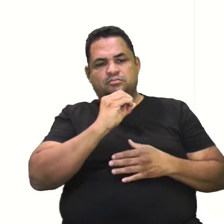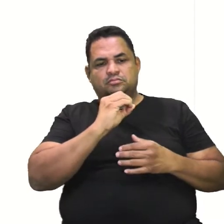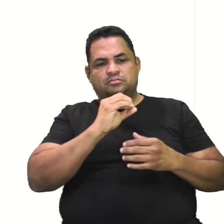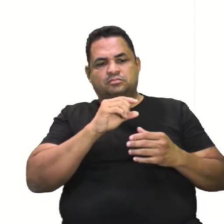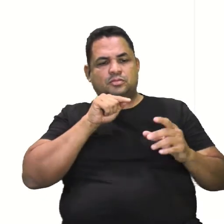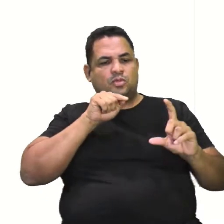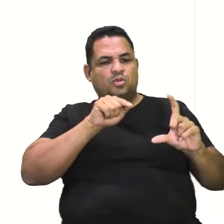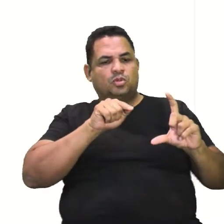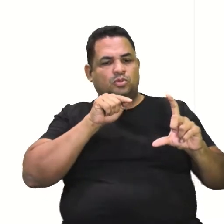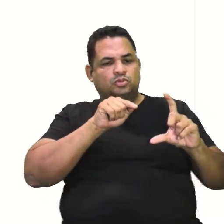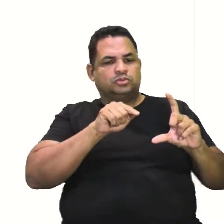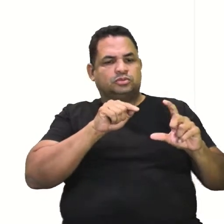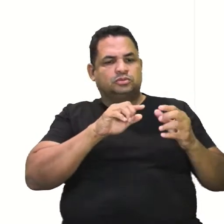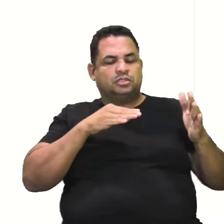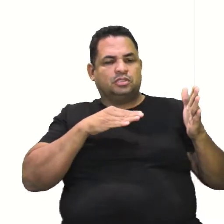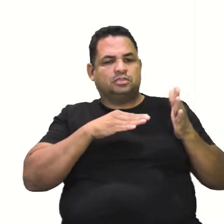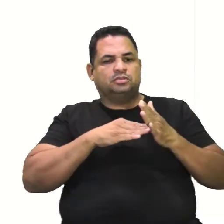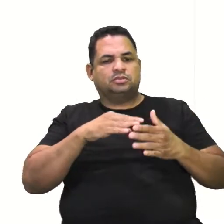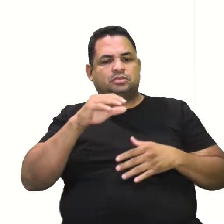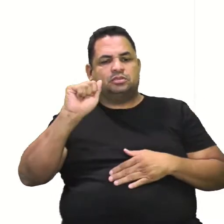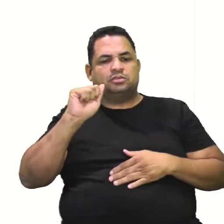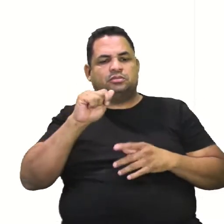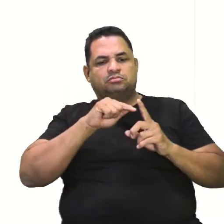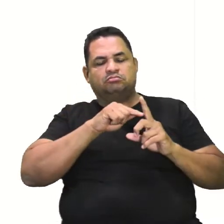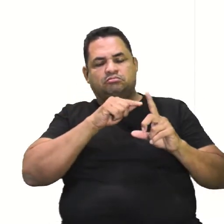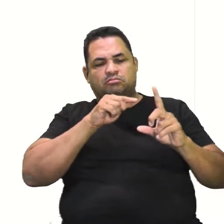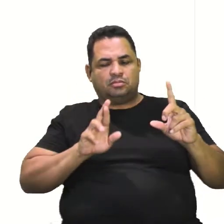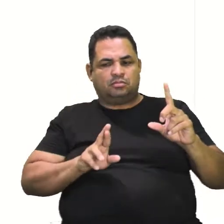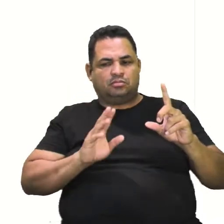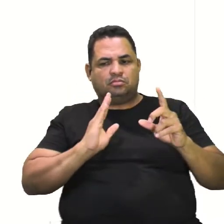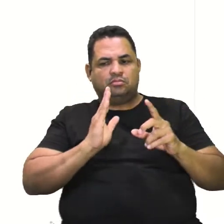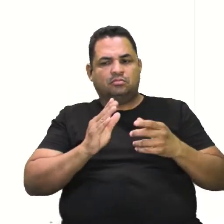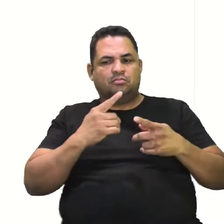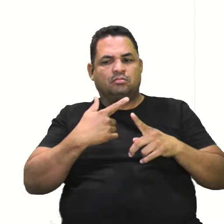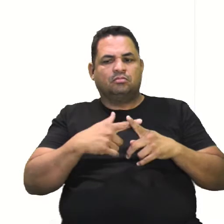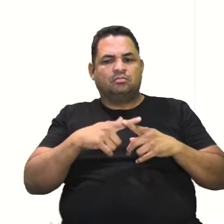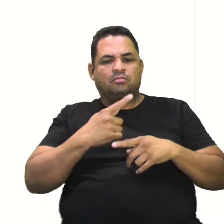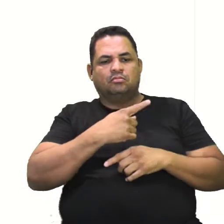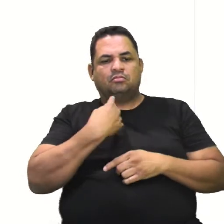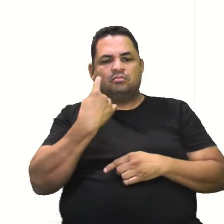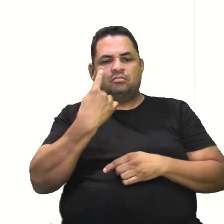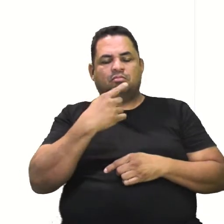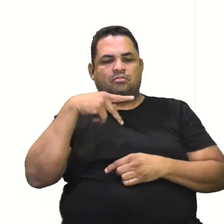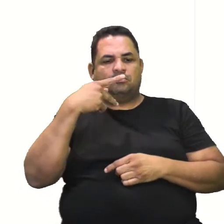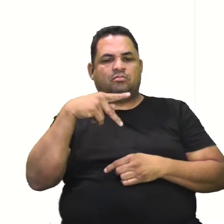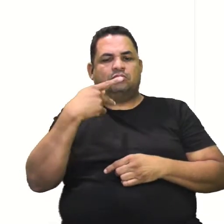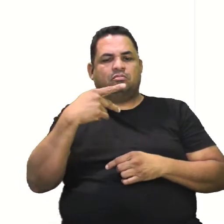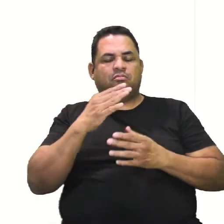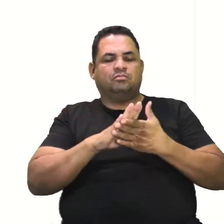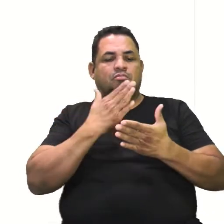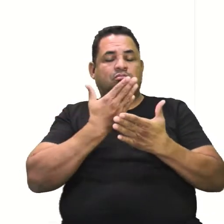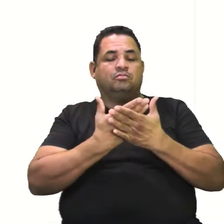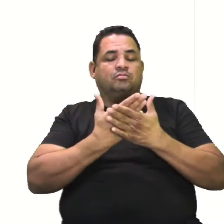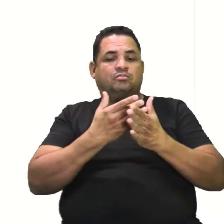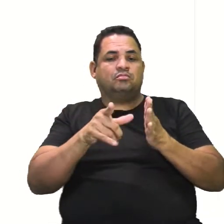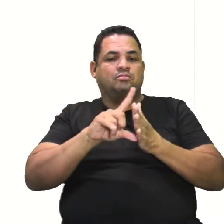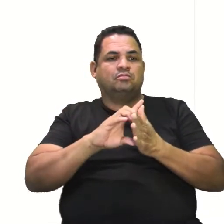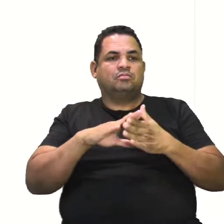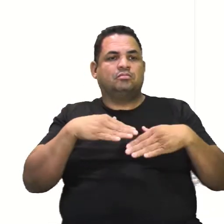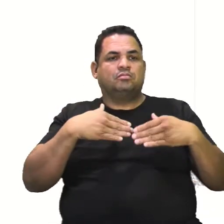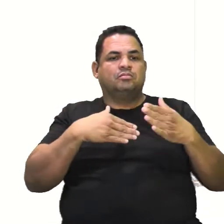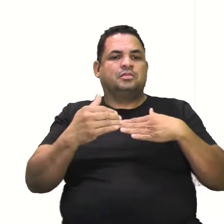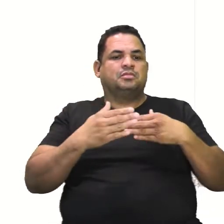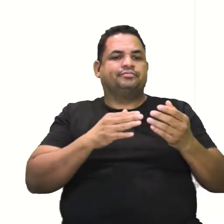aqui é o mesmo tamanho daqui até aqui, porque nós já falamos para vocês em uma aula anterior.